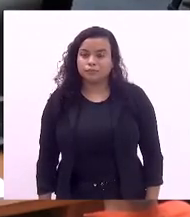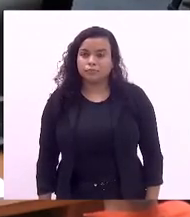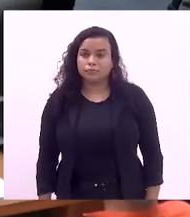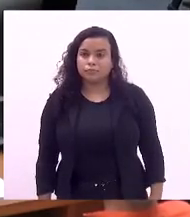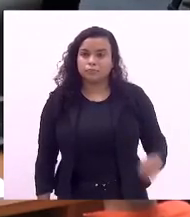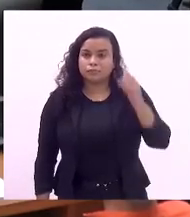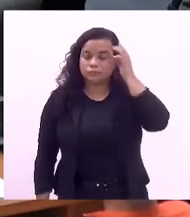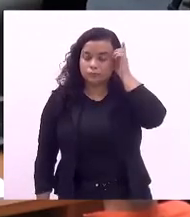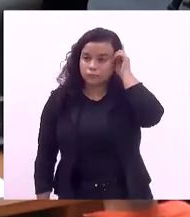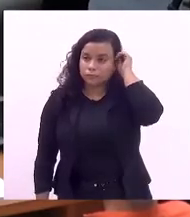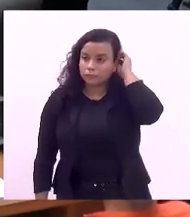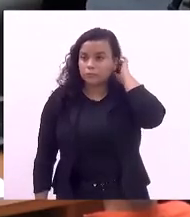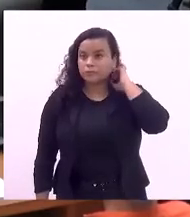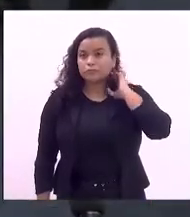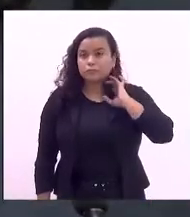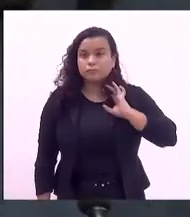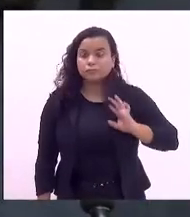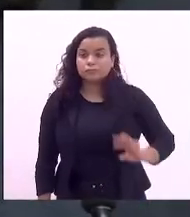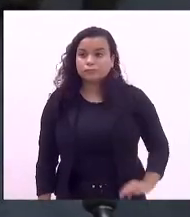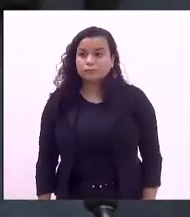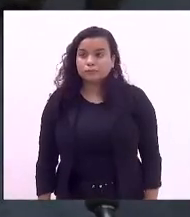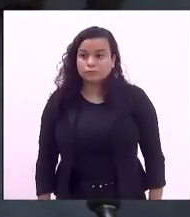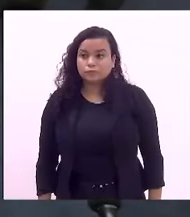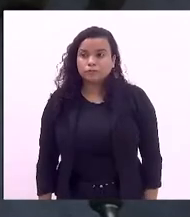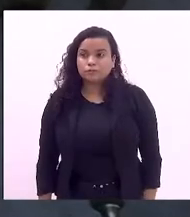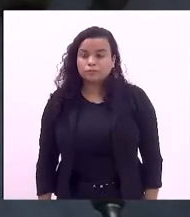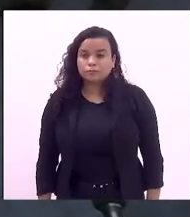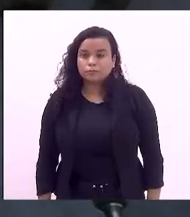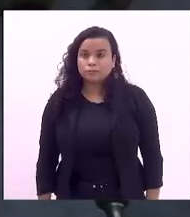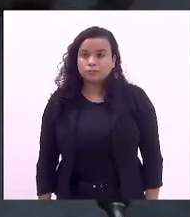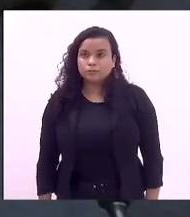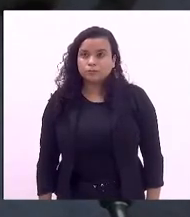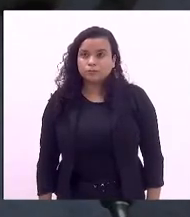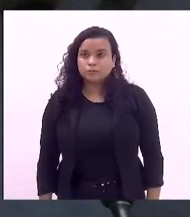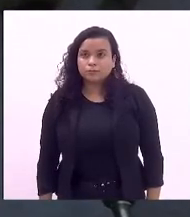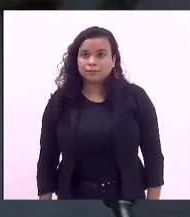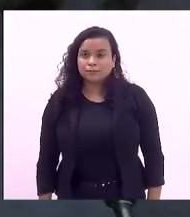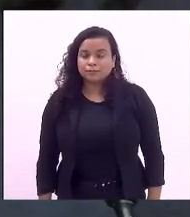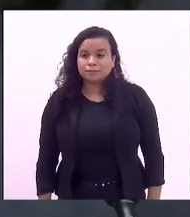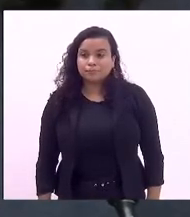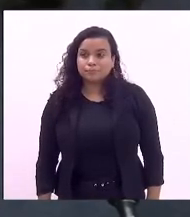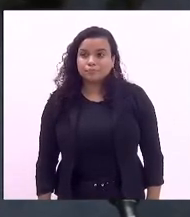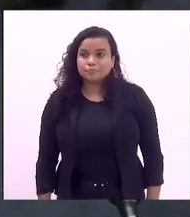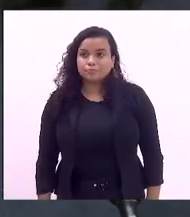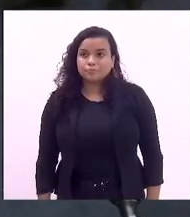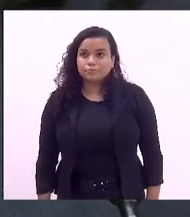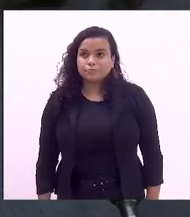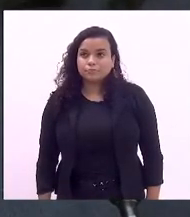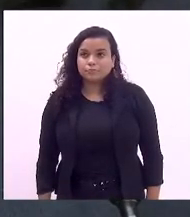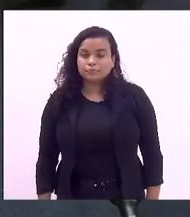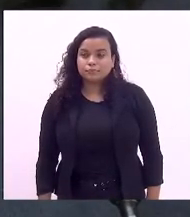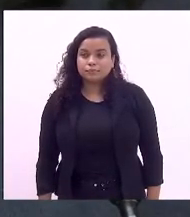E aí G1 E aí